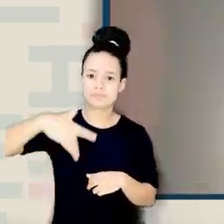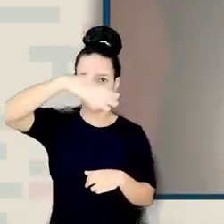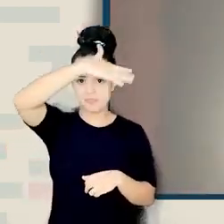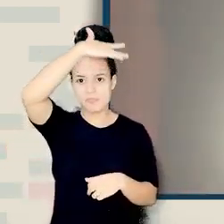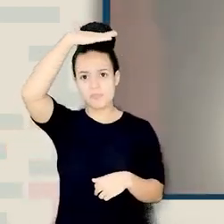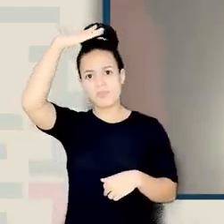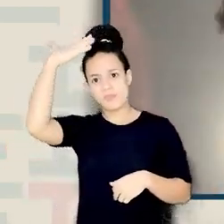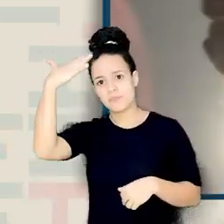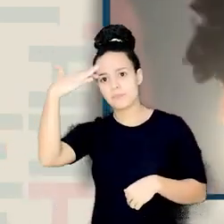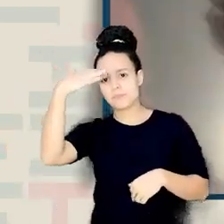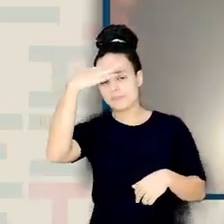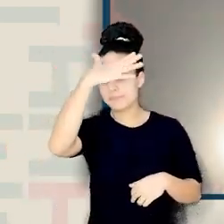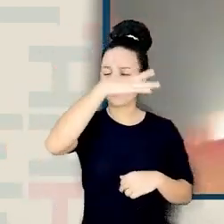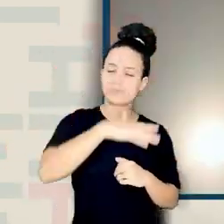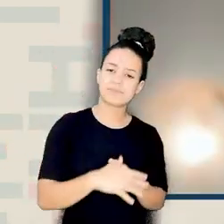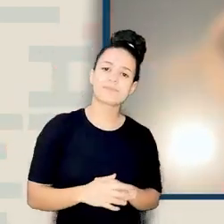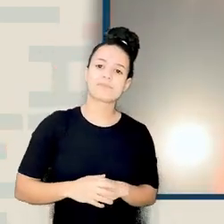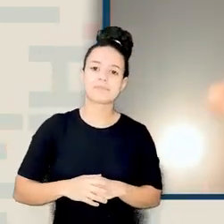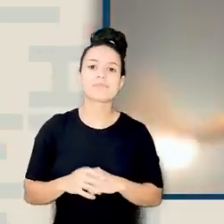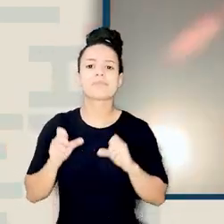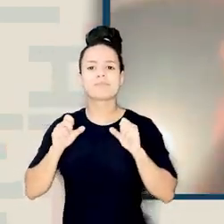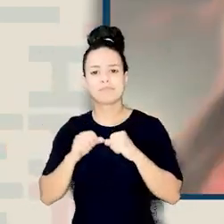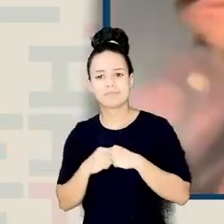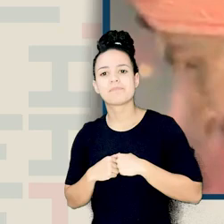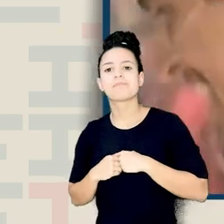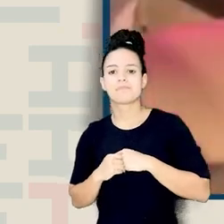epa rei guia dos eguns, epa